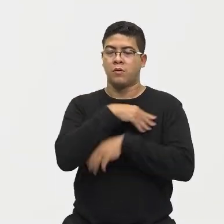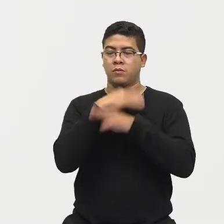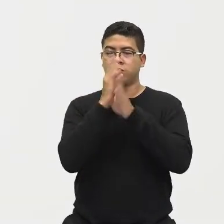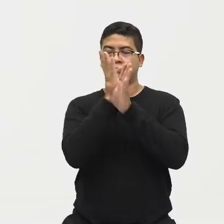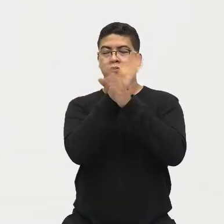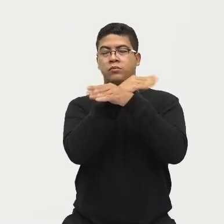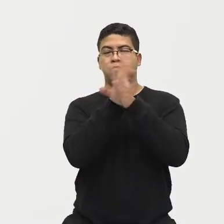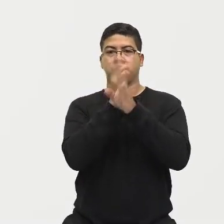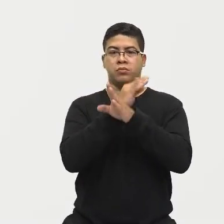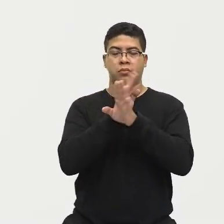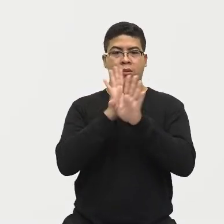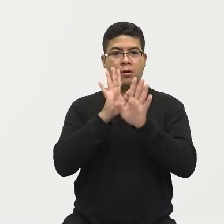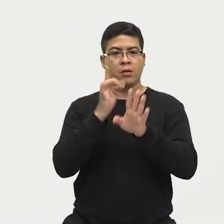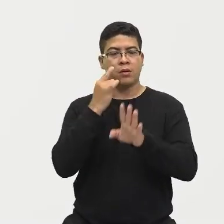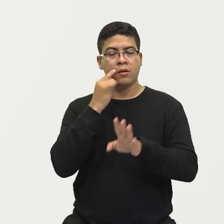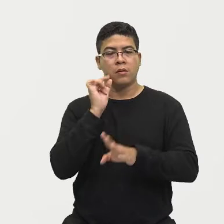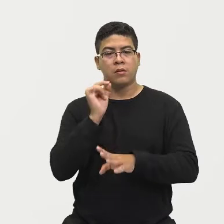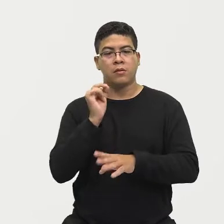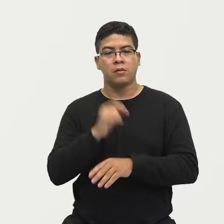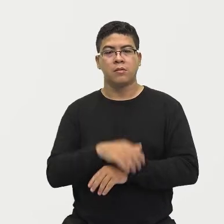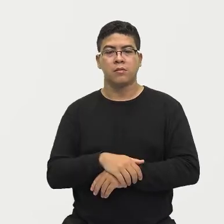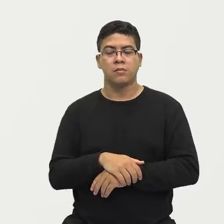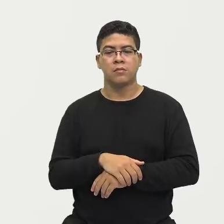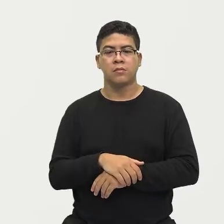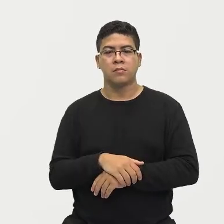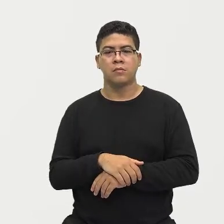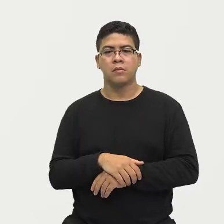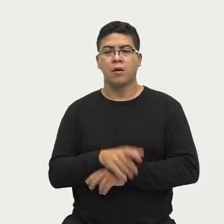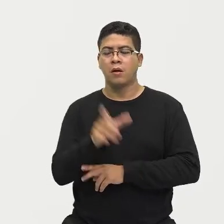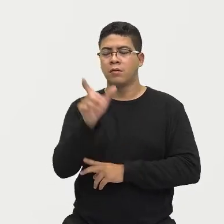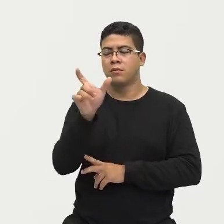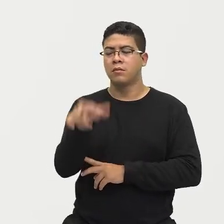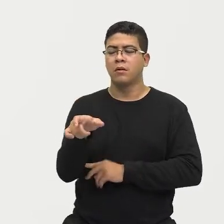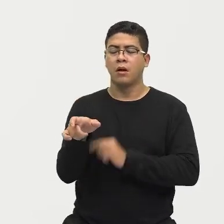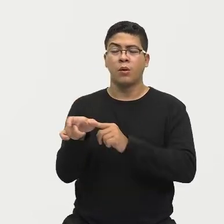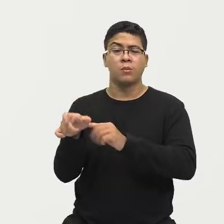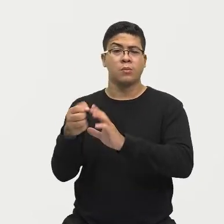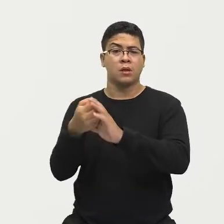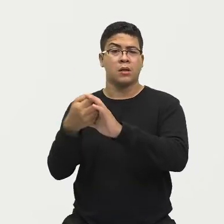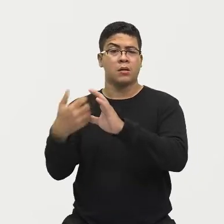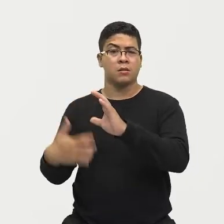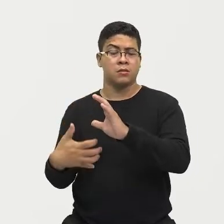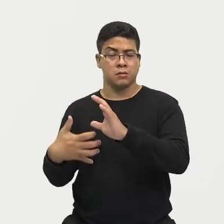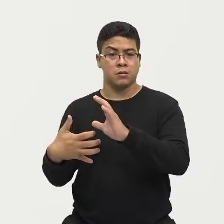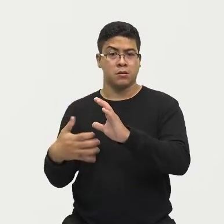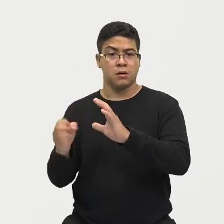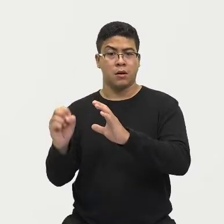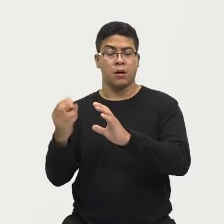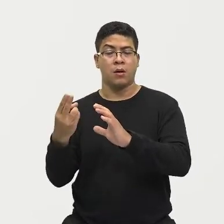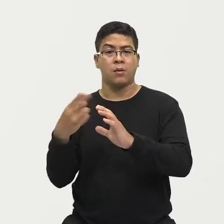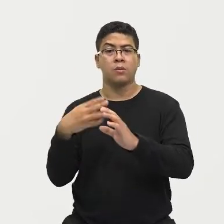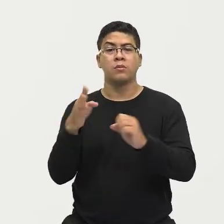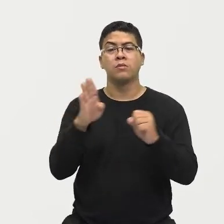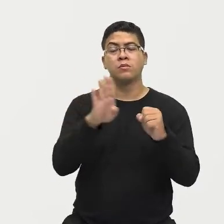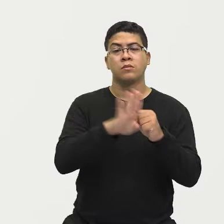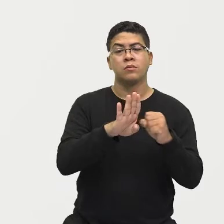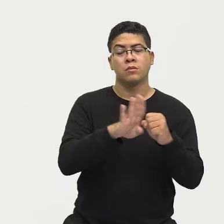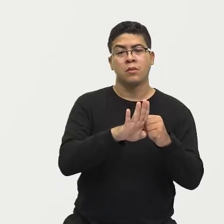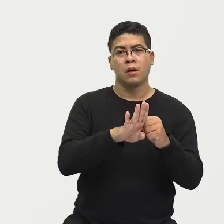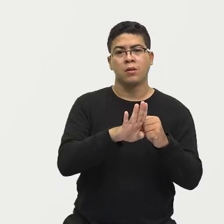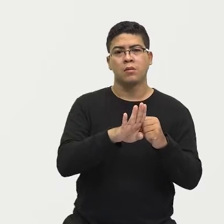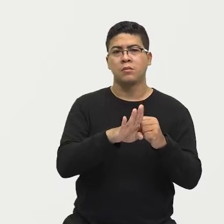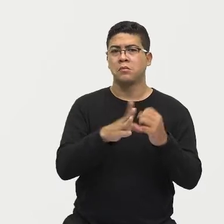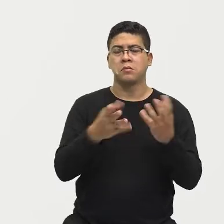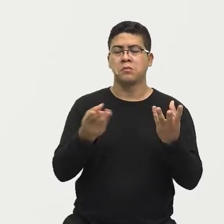uma característica ou está nomeando um ser? Ou seja, é um substantivo.